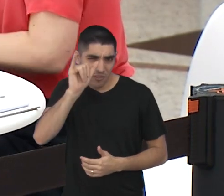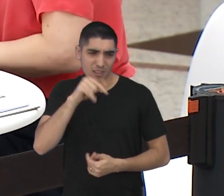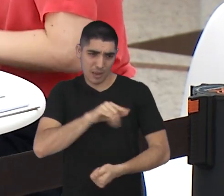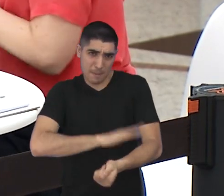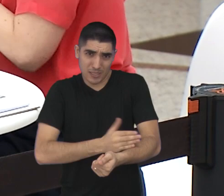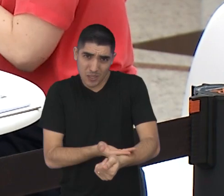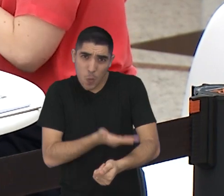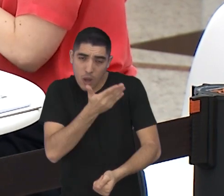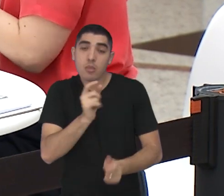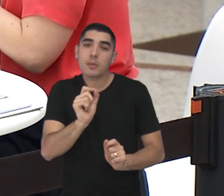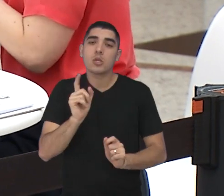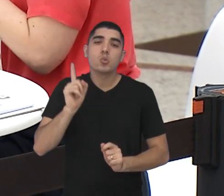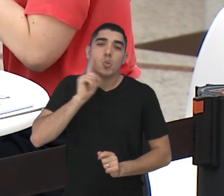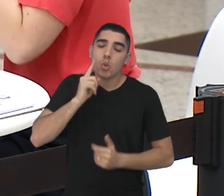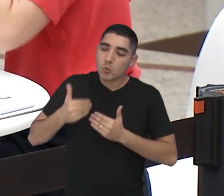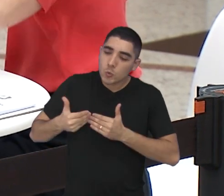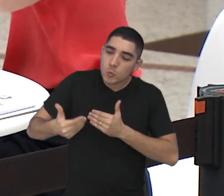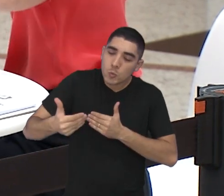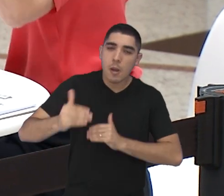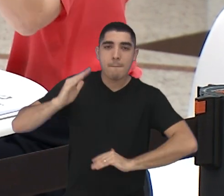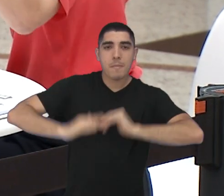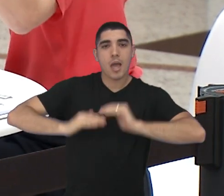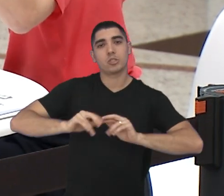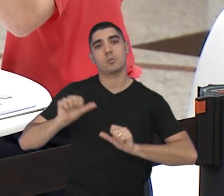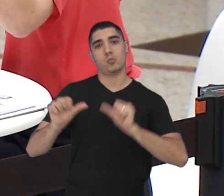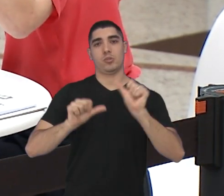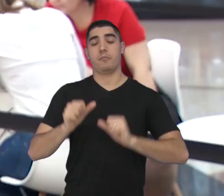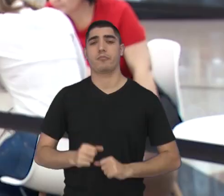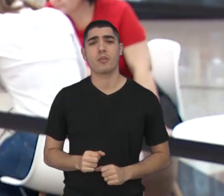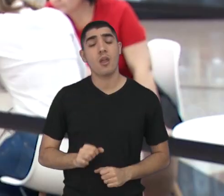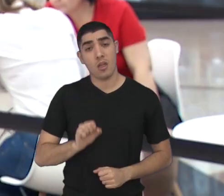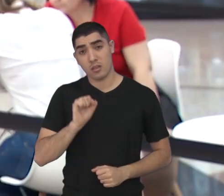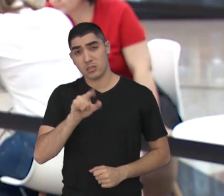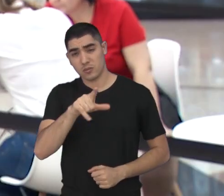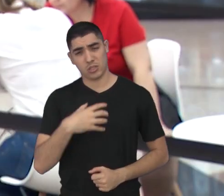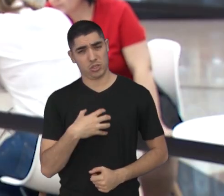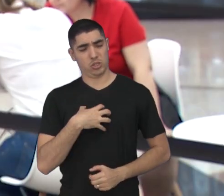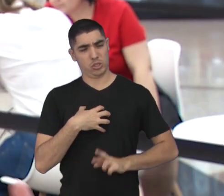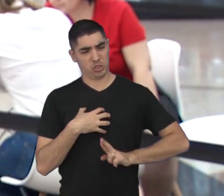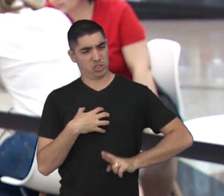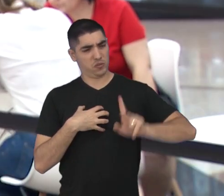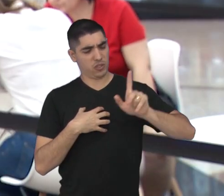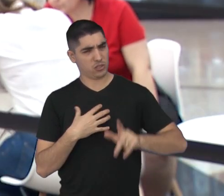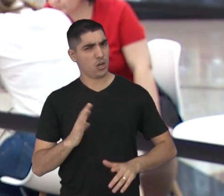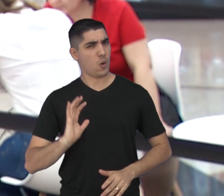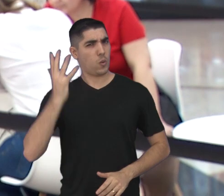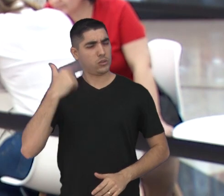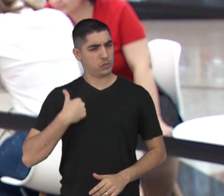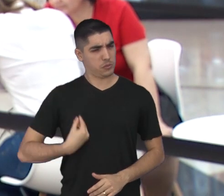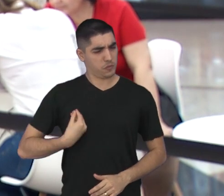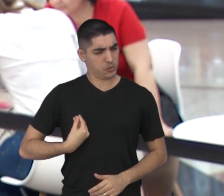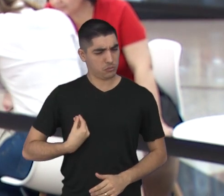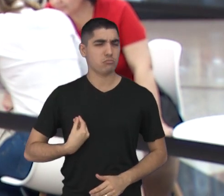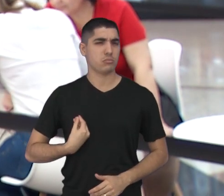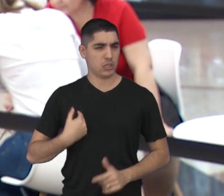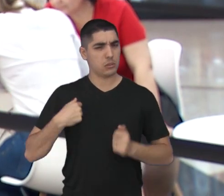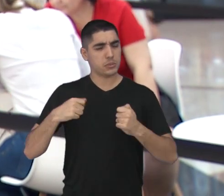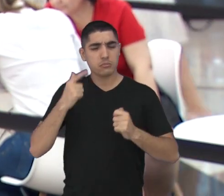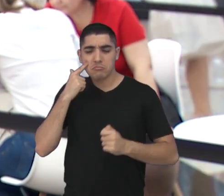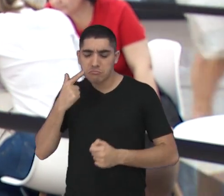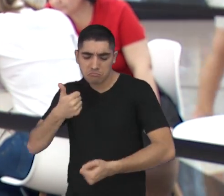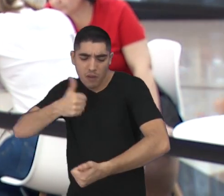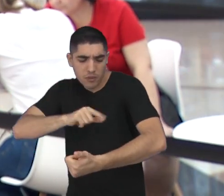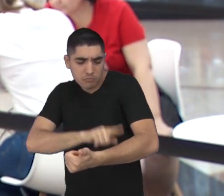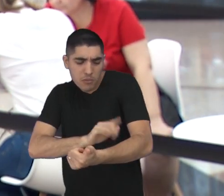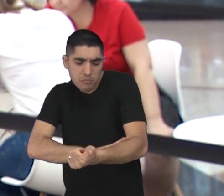melhor maneira de prevenir a hipertensão está no dia a dia. Algum sintoma que fuja do seu dia a dia, vale a pena ser um